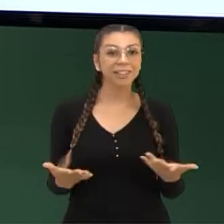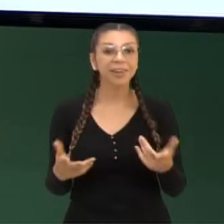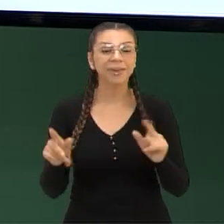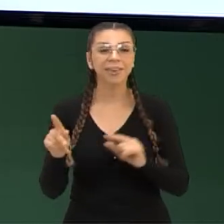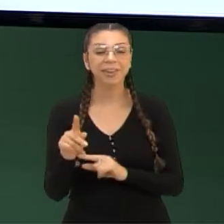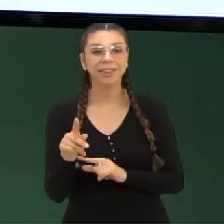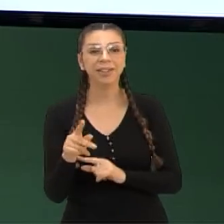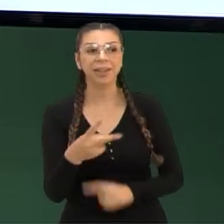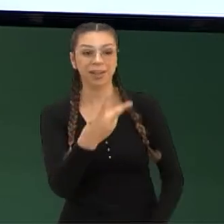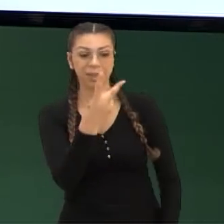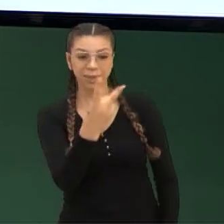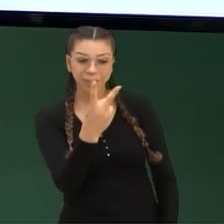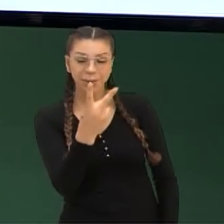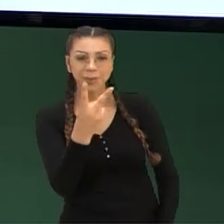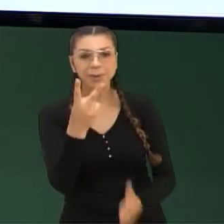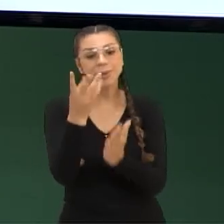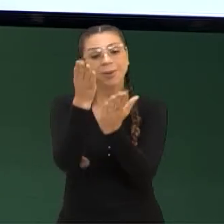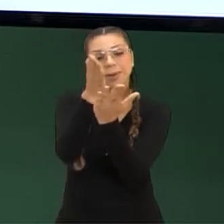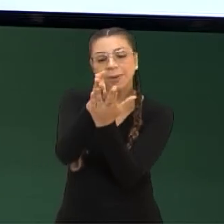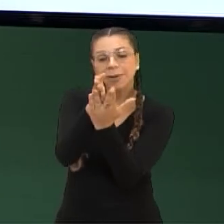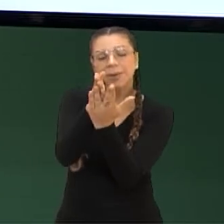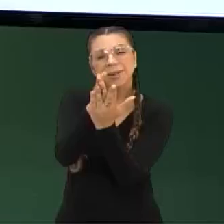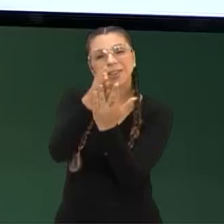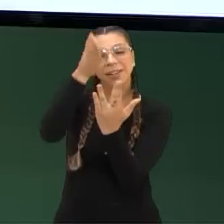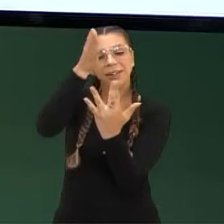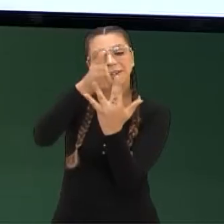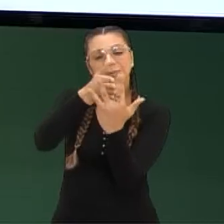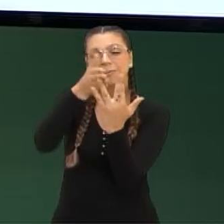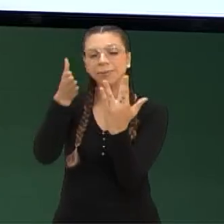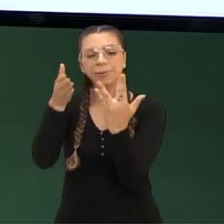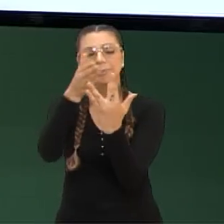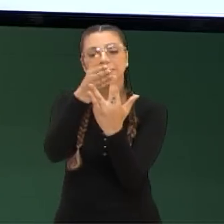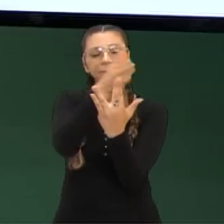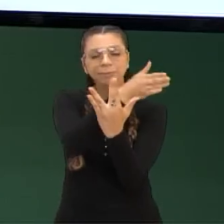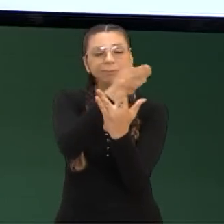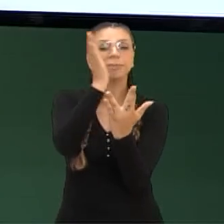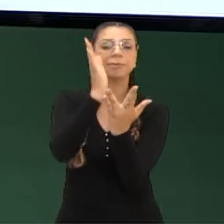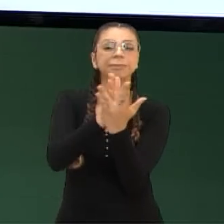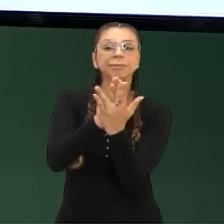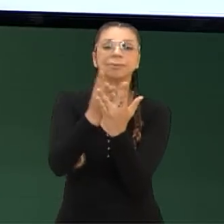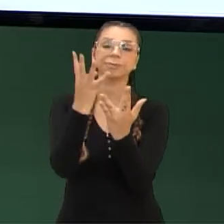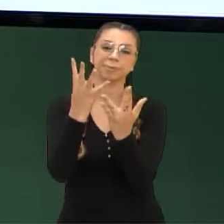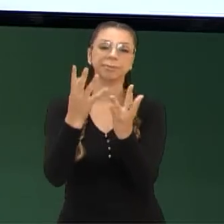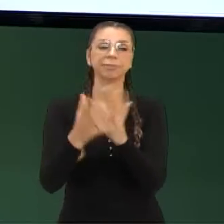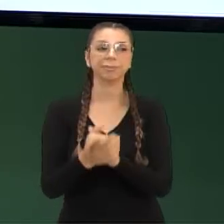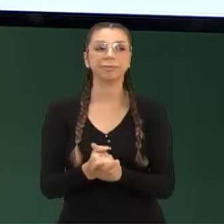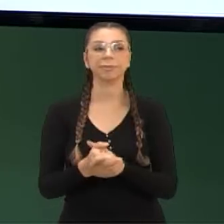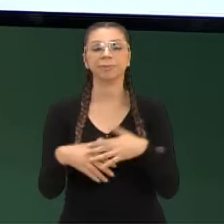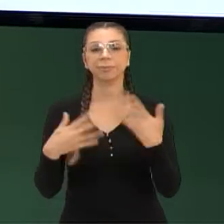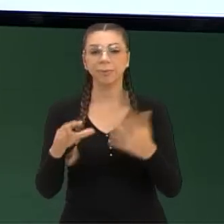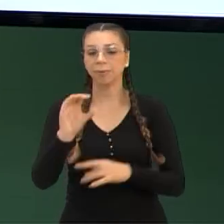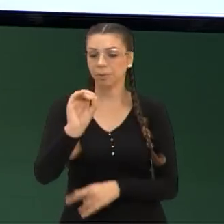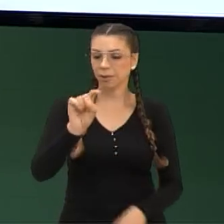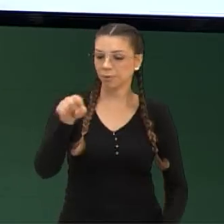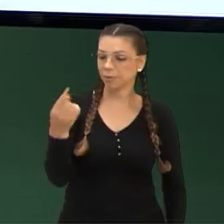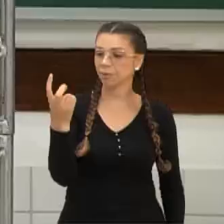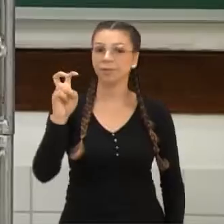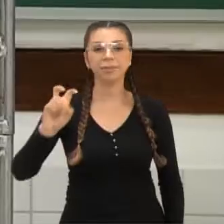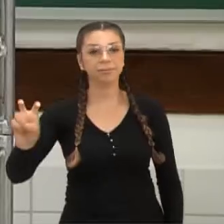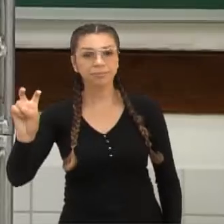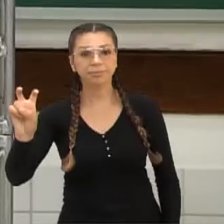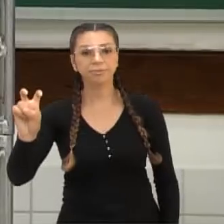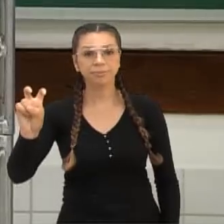ó, 2 é metade de 4. Como 2 é metade de 4, então vai ser